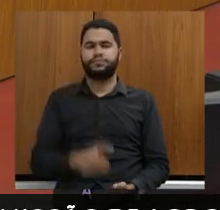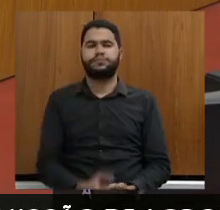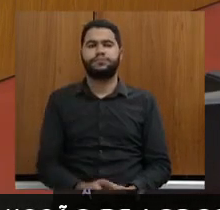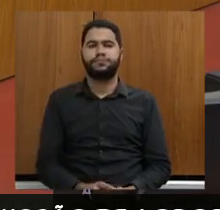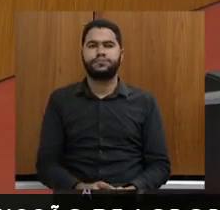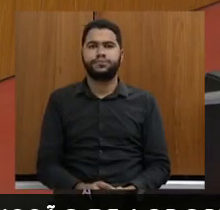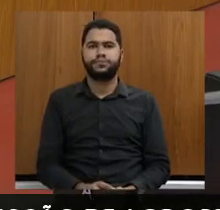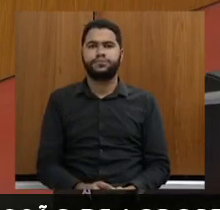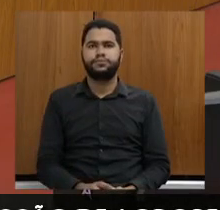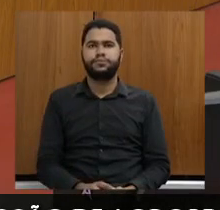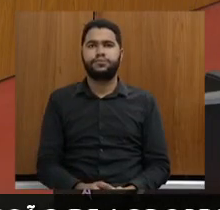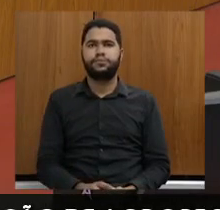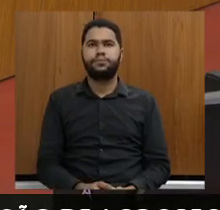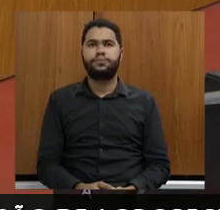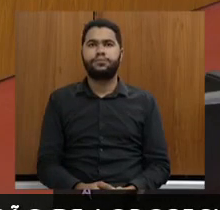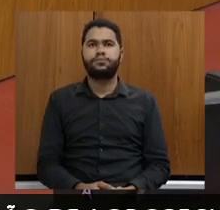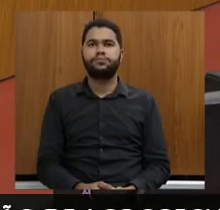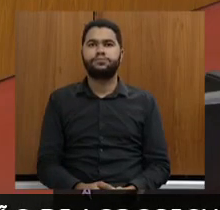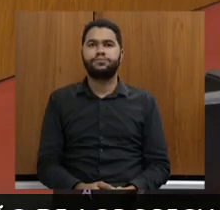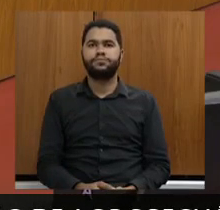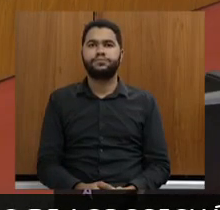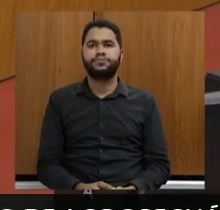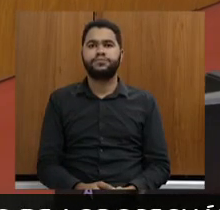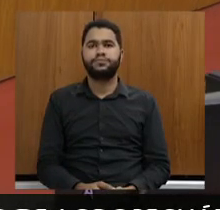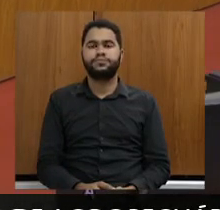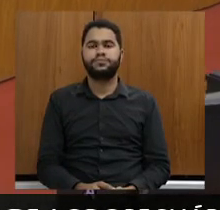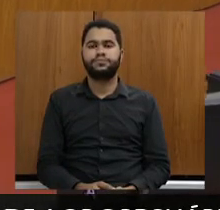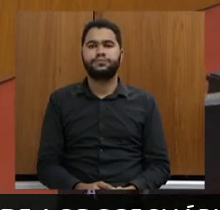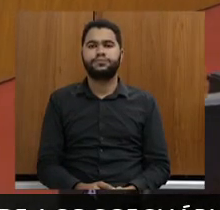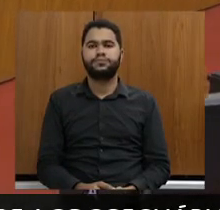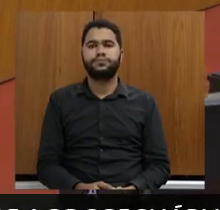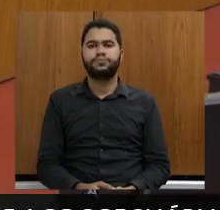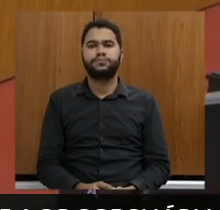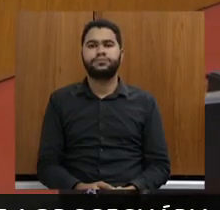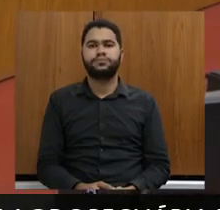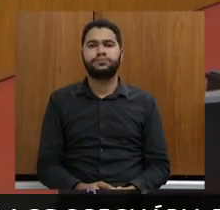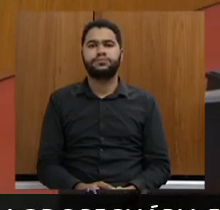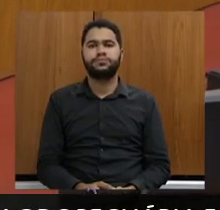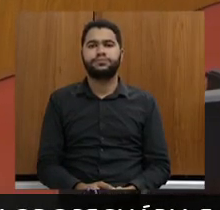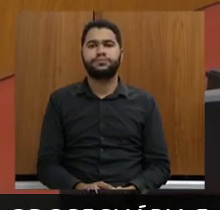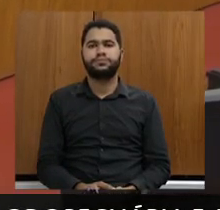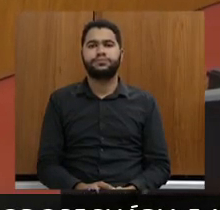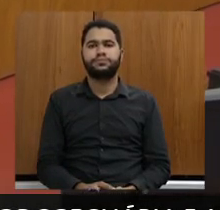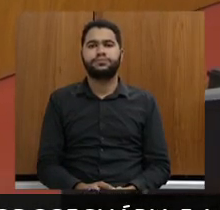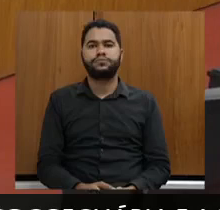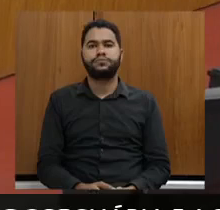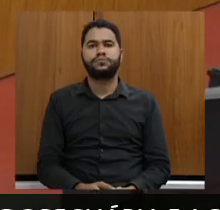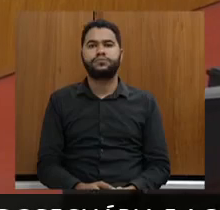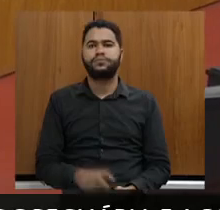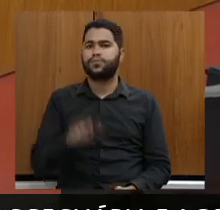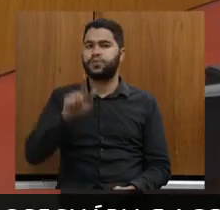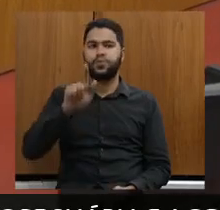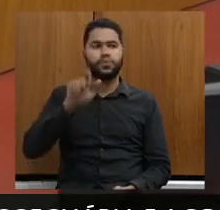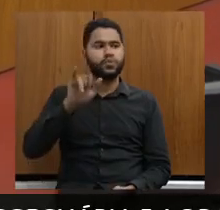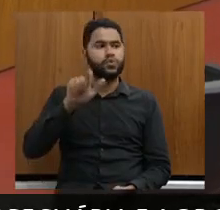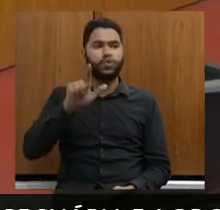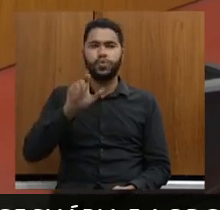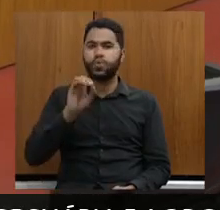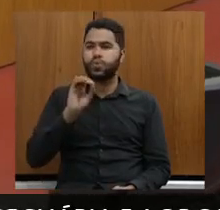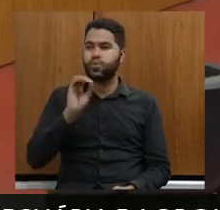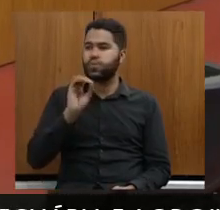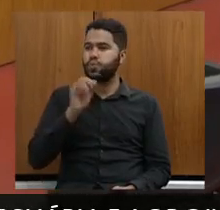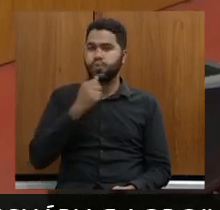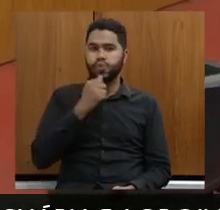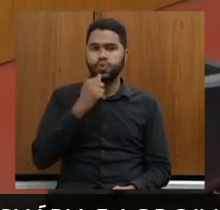e eu tô online E aí mano Gil não se encontra